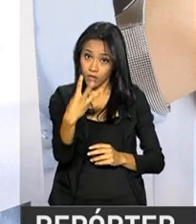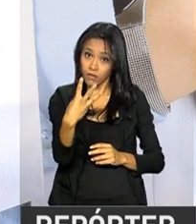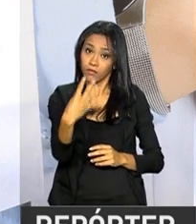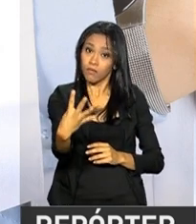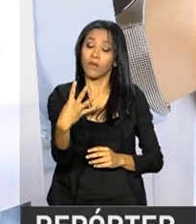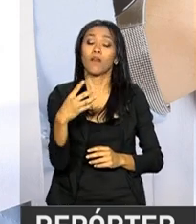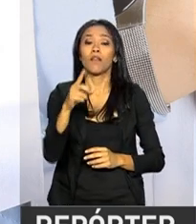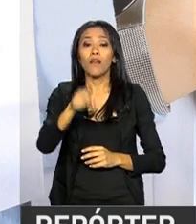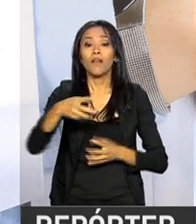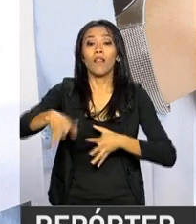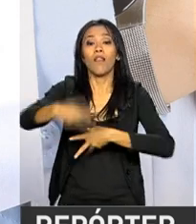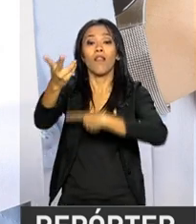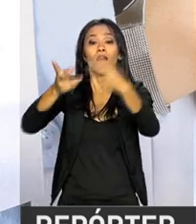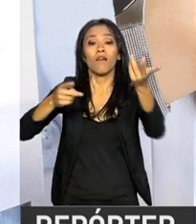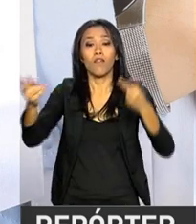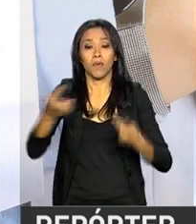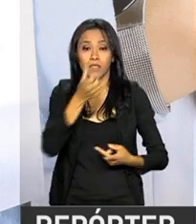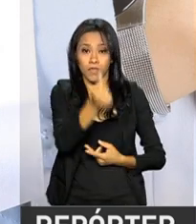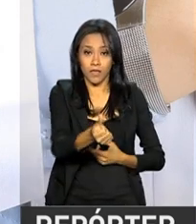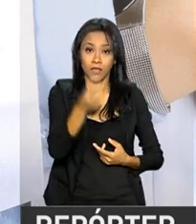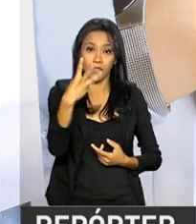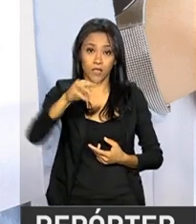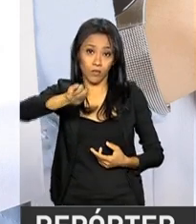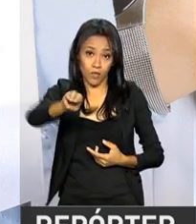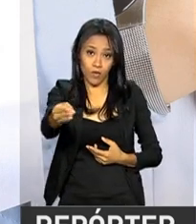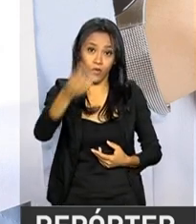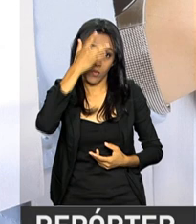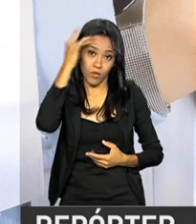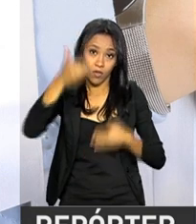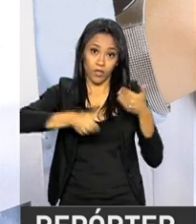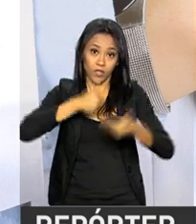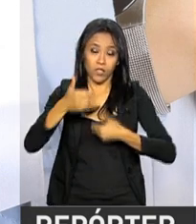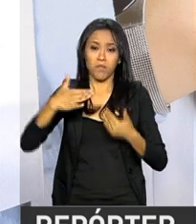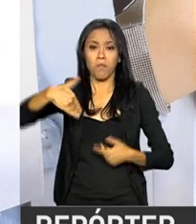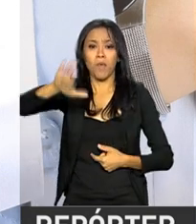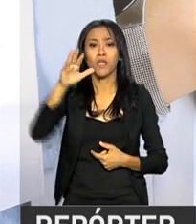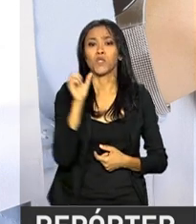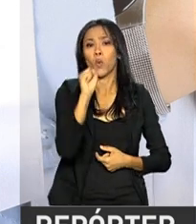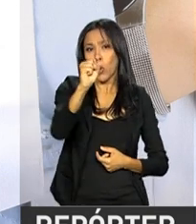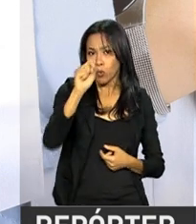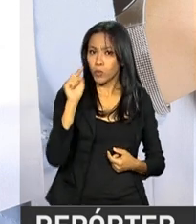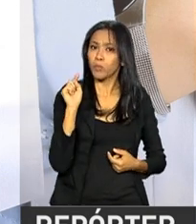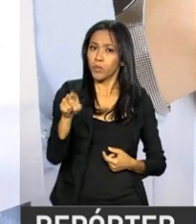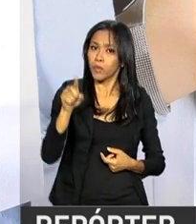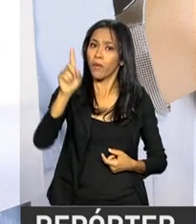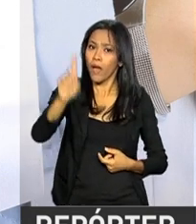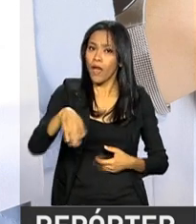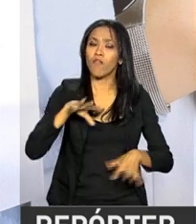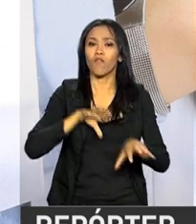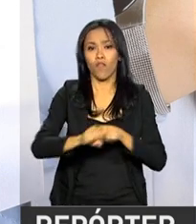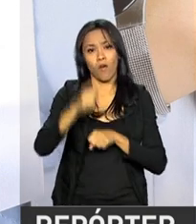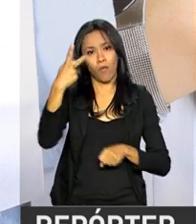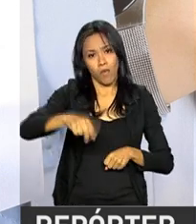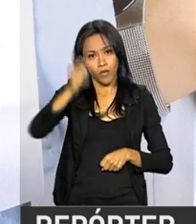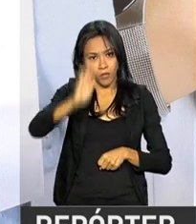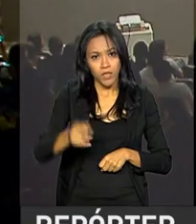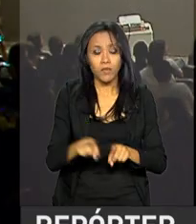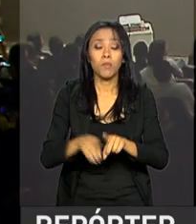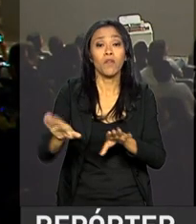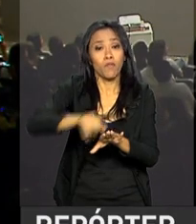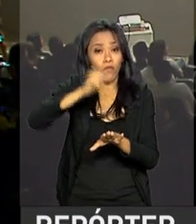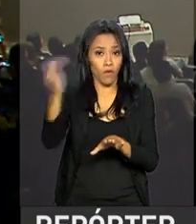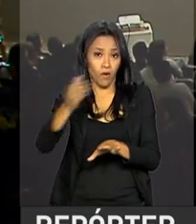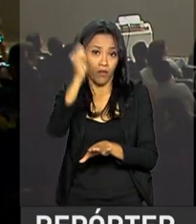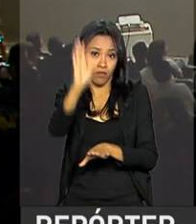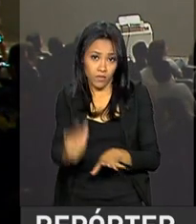63 milhões de pessoas mais de 8 mil profissionais são brasileiros formados no país e no exterior